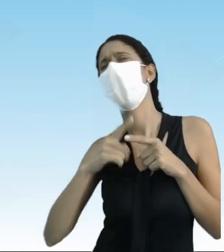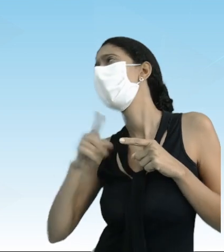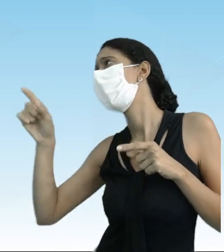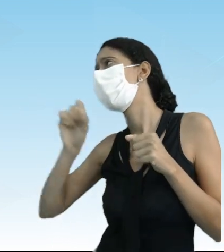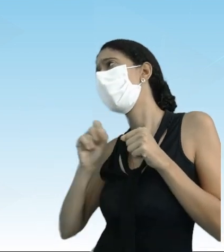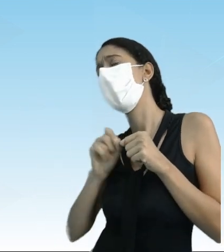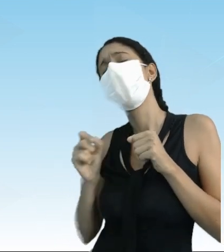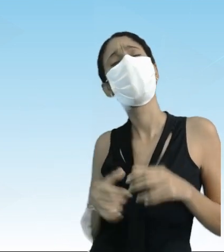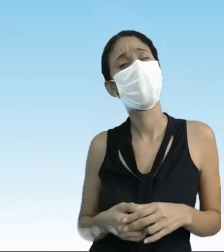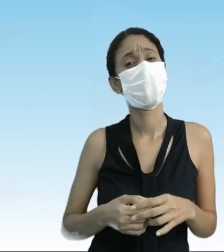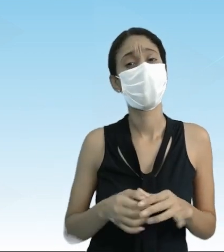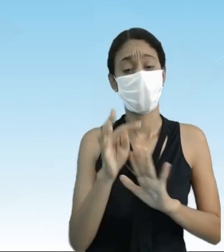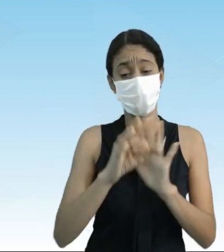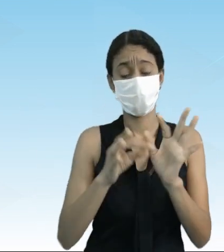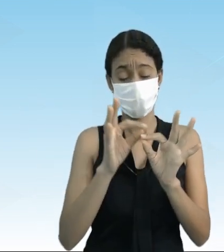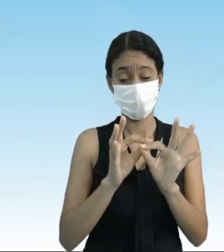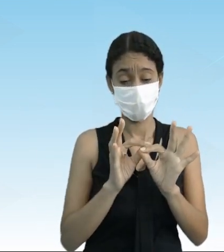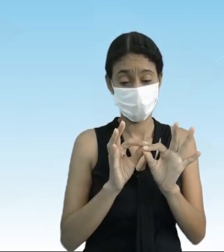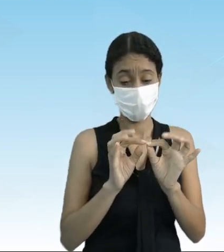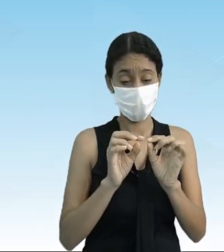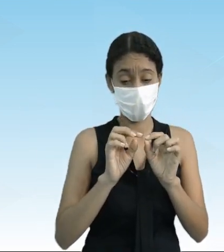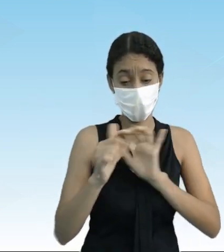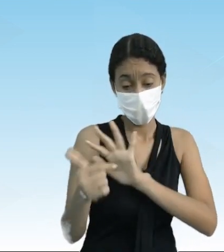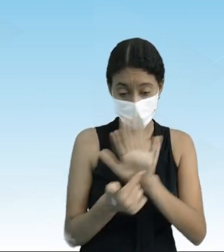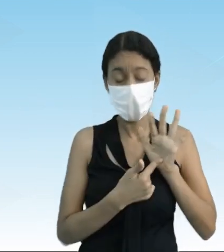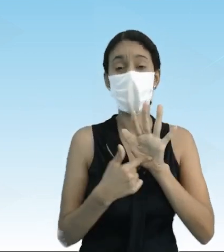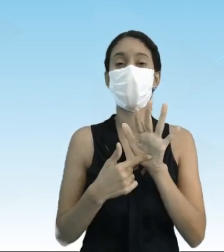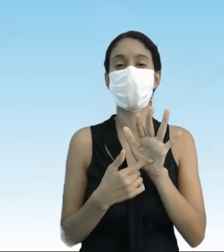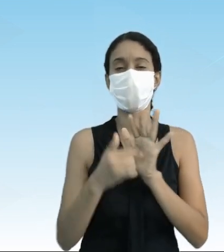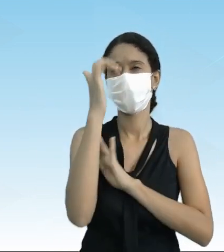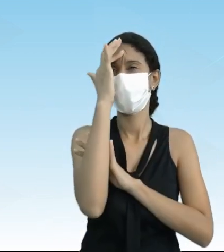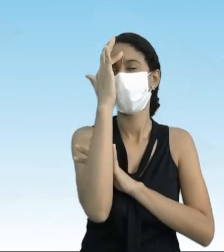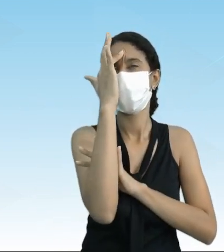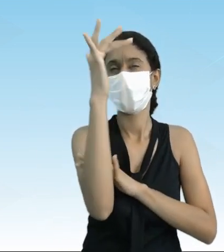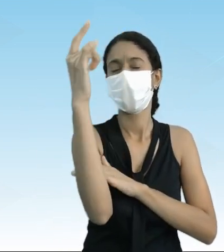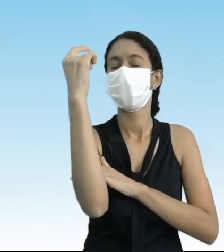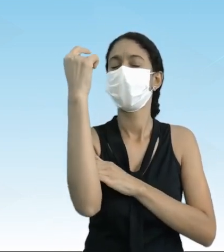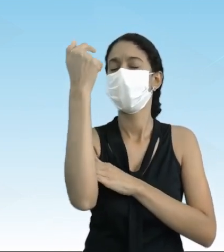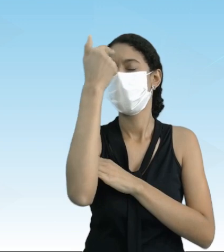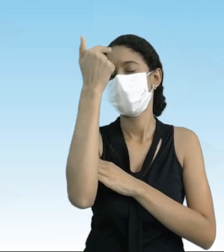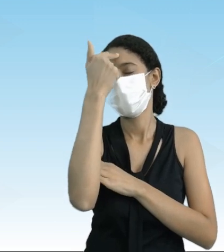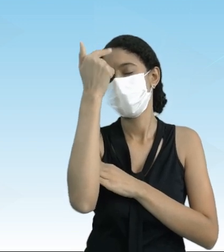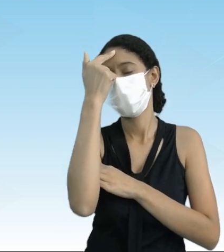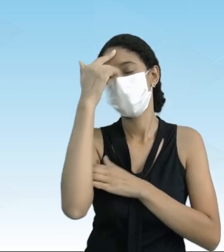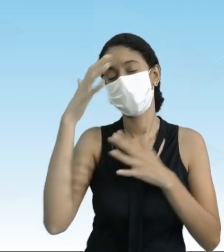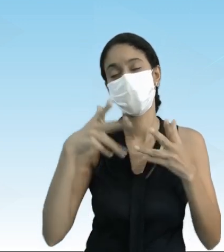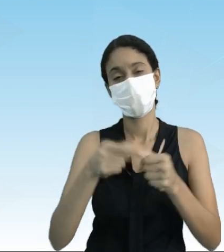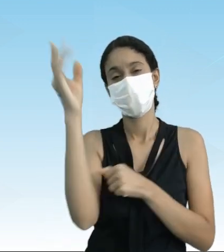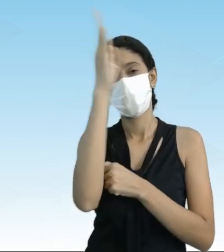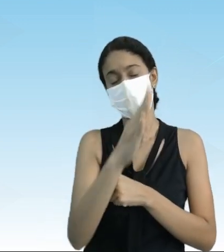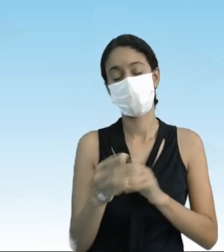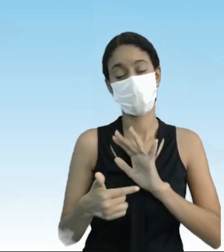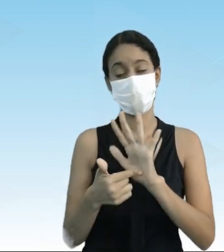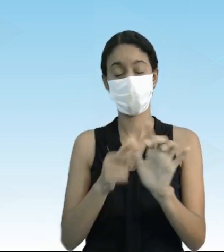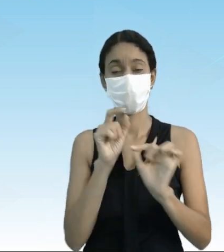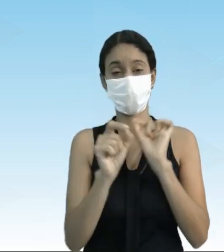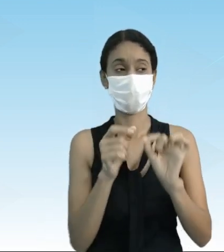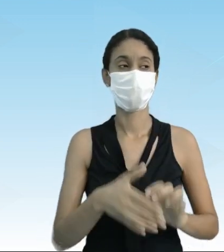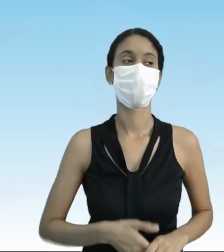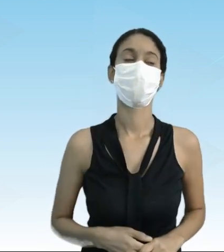sabemos, nesse caso aí, os atores estão fazendo uma paródia, uma questão humorística Lembram quando